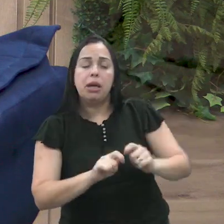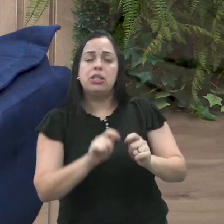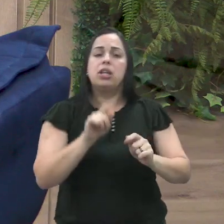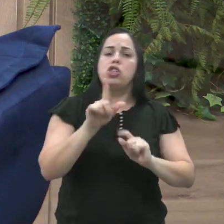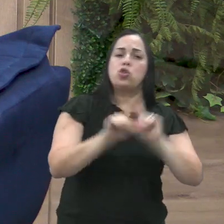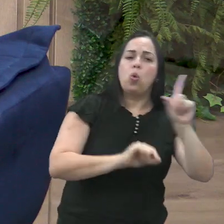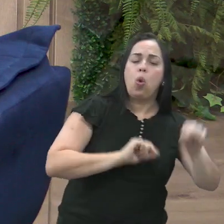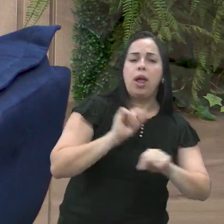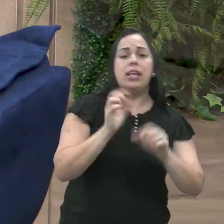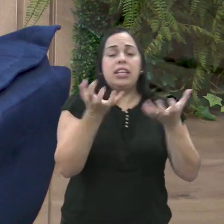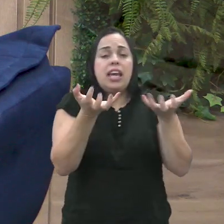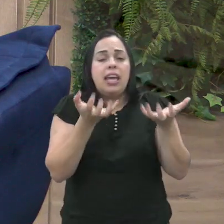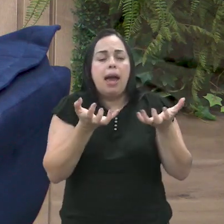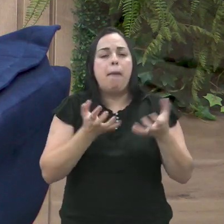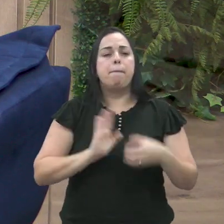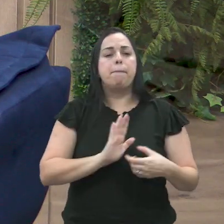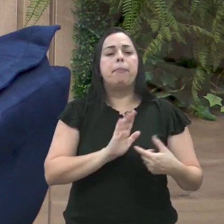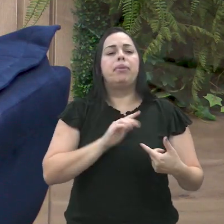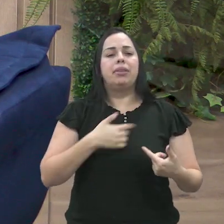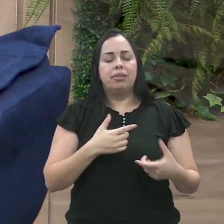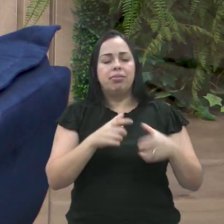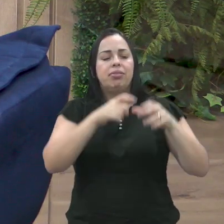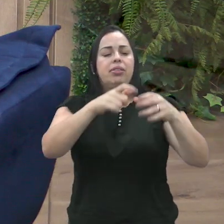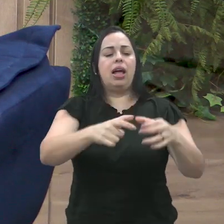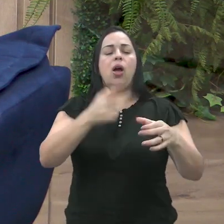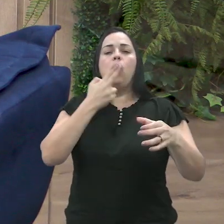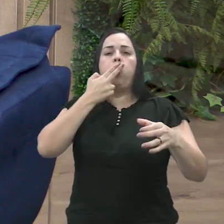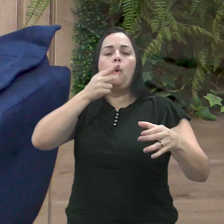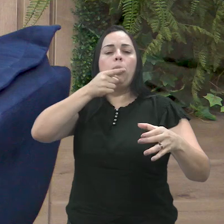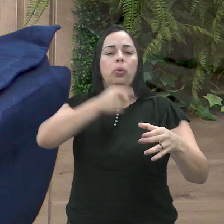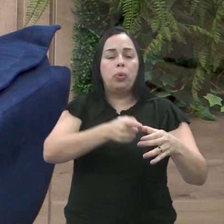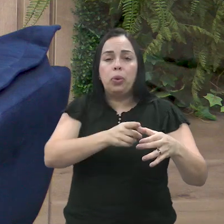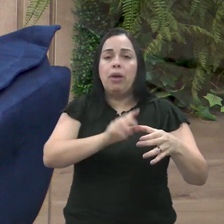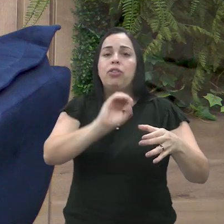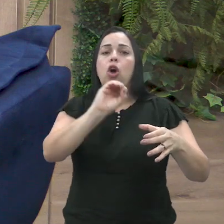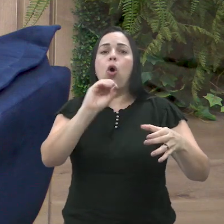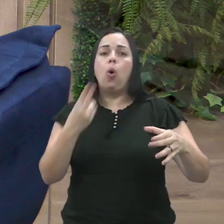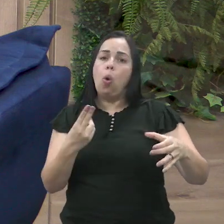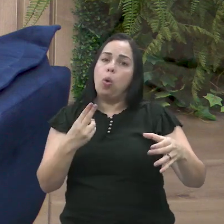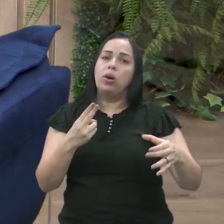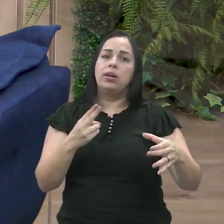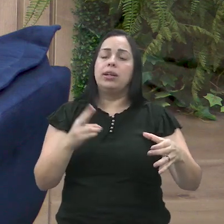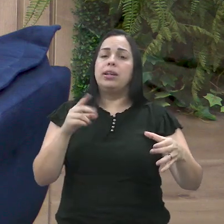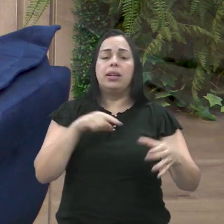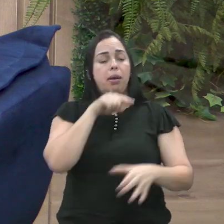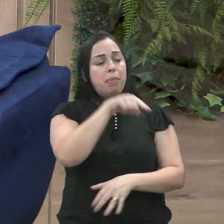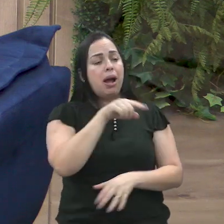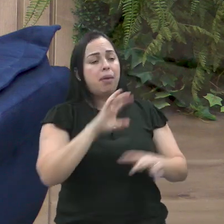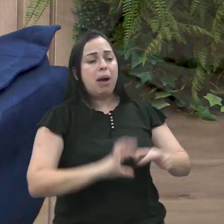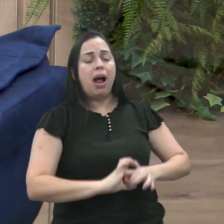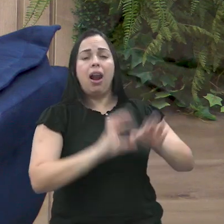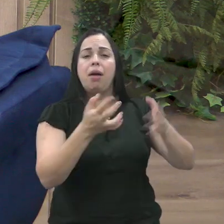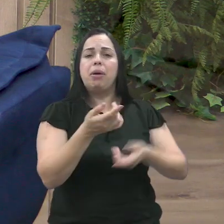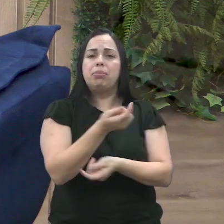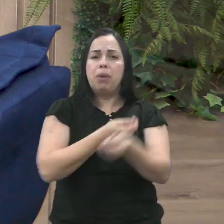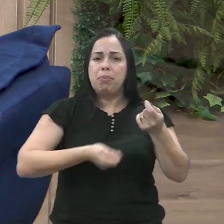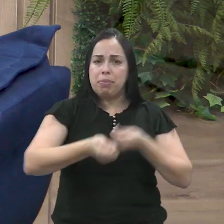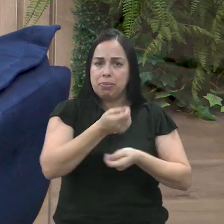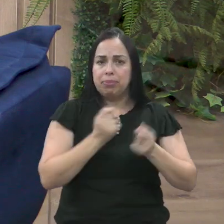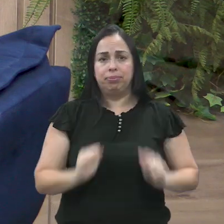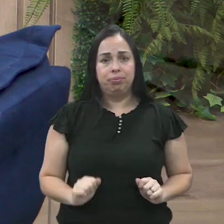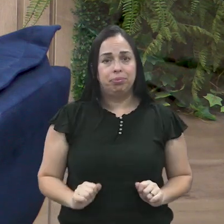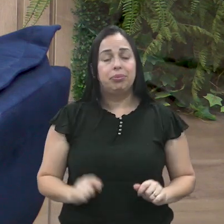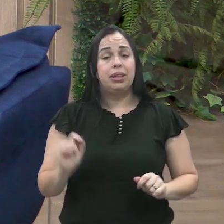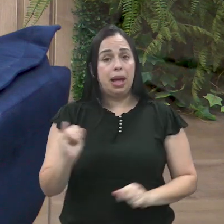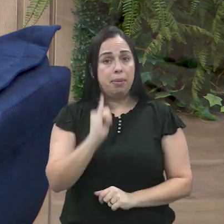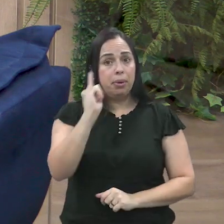poder optar ou não por atender esses clientes, e trouxemos mais liberdades para o ambiente de negócio, que